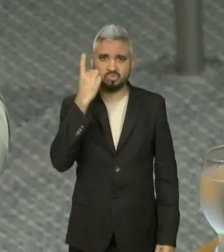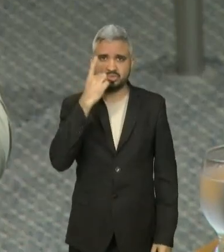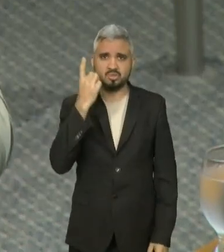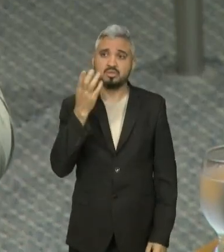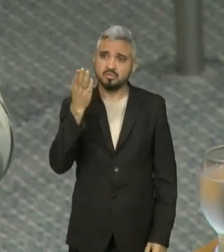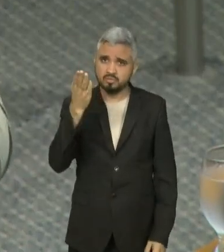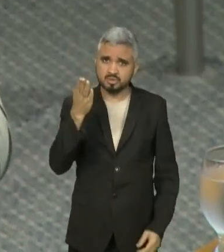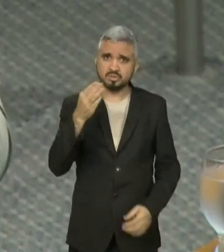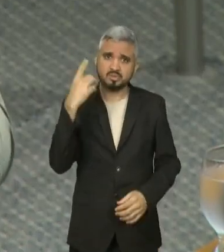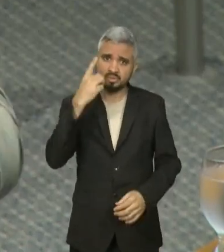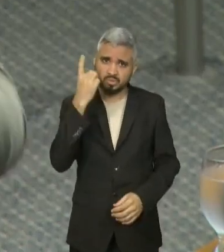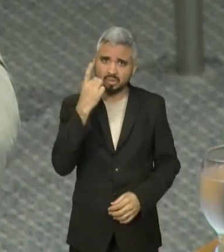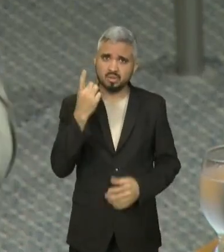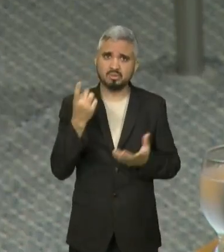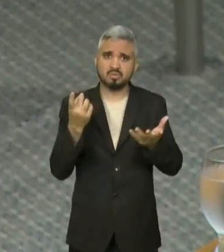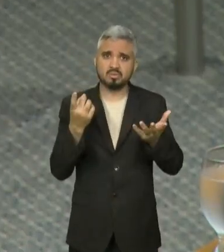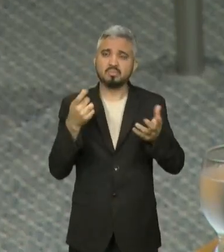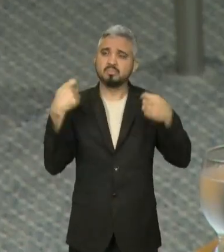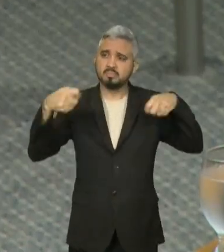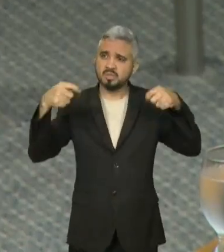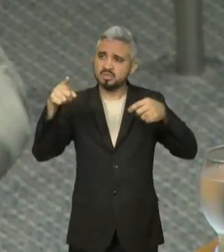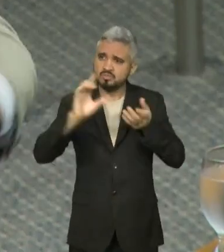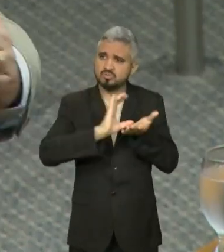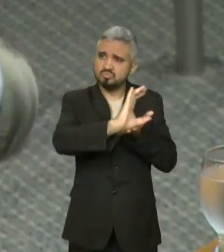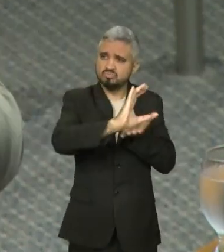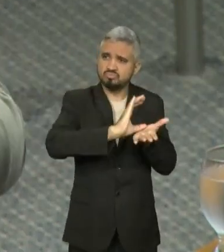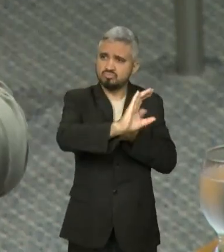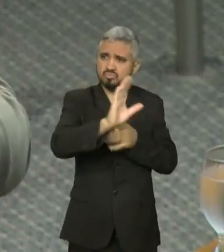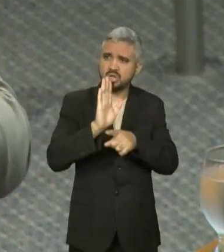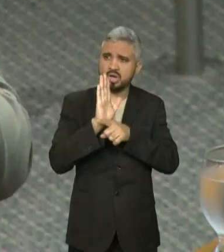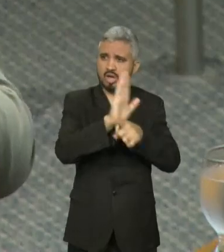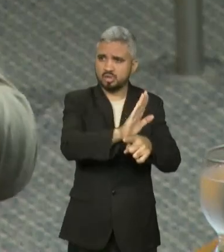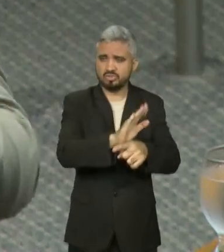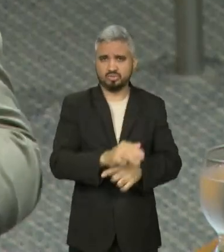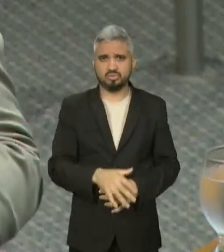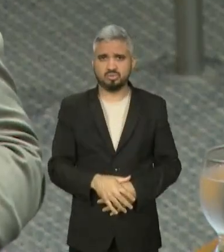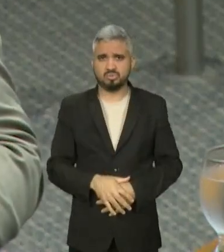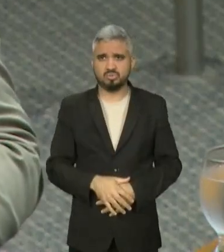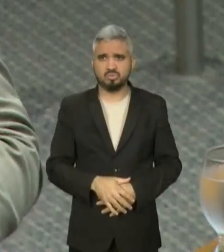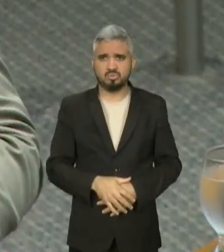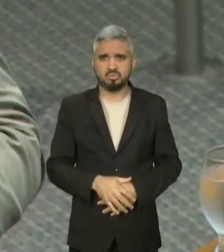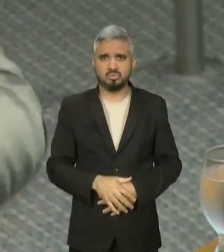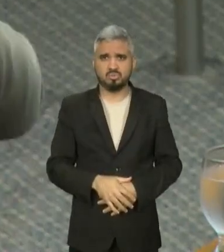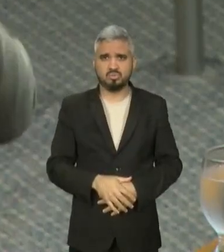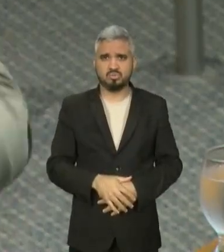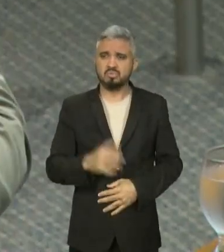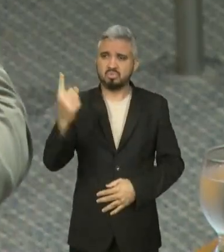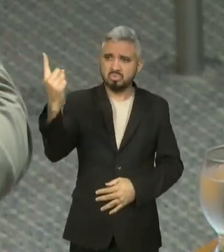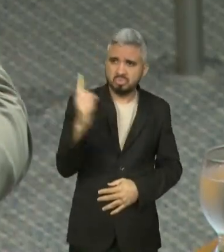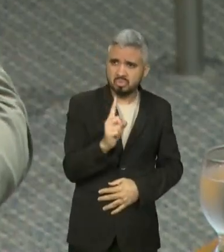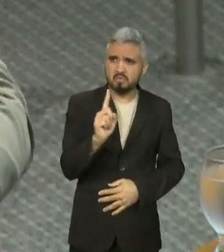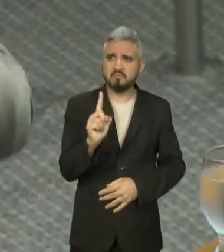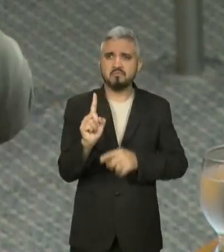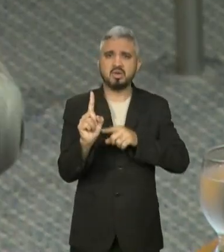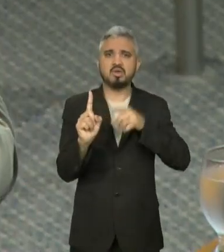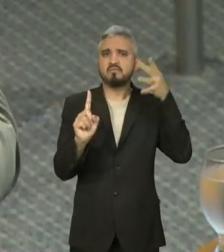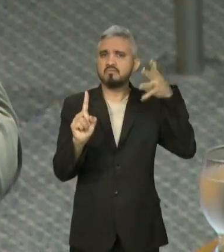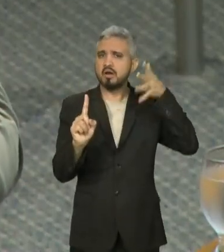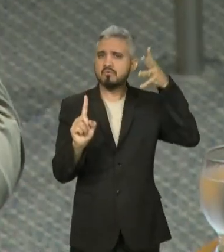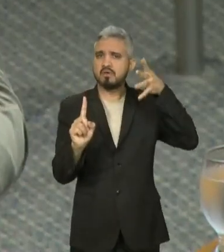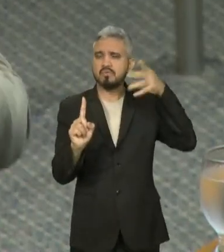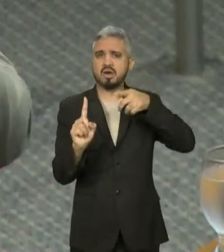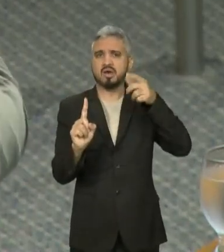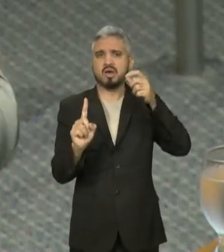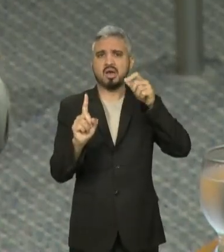pois contribua, homem. Consiga alguma coisa, não venha aqui querer falar de uma administração que está selada por uma